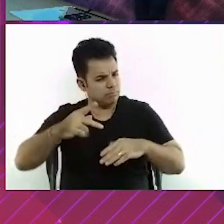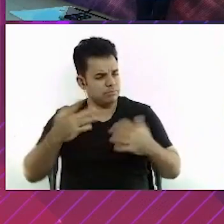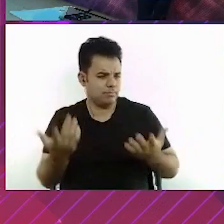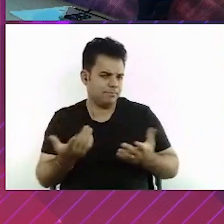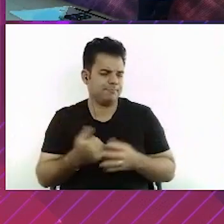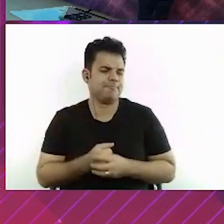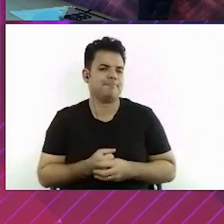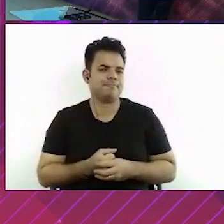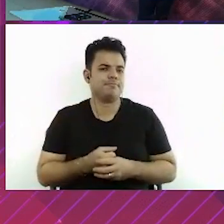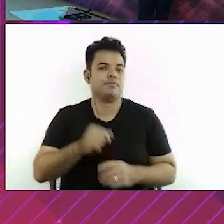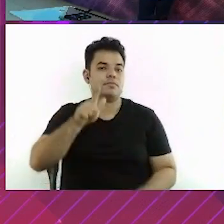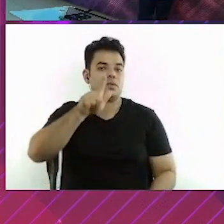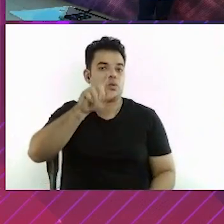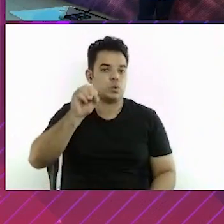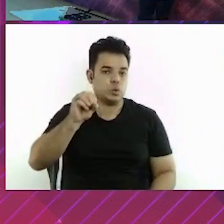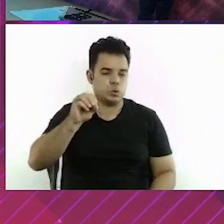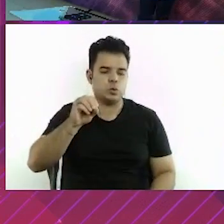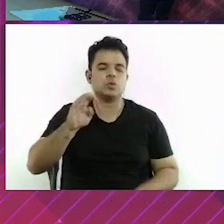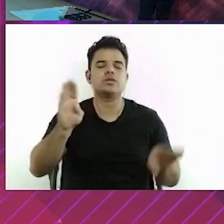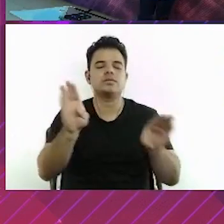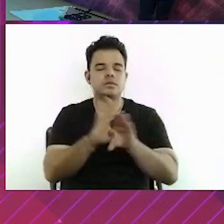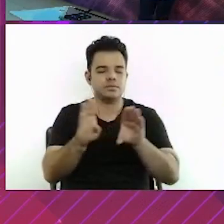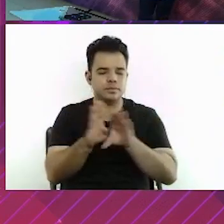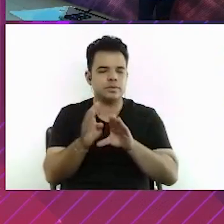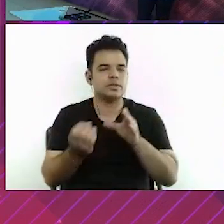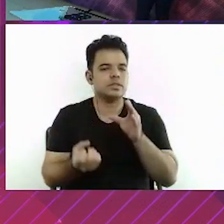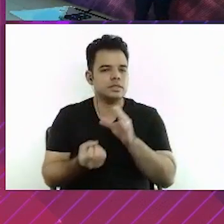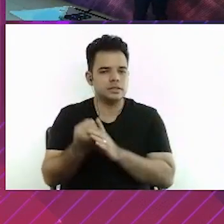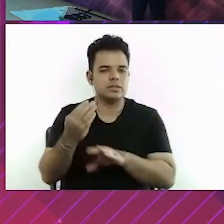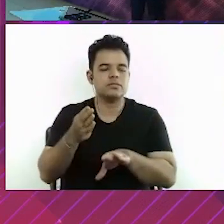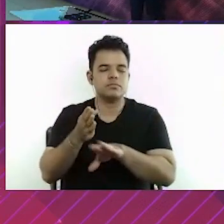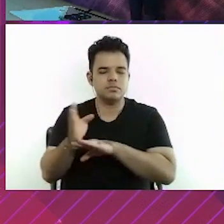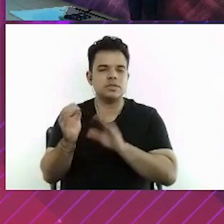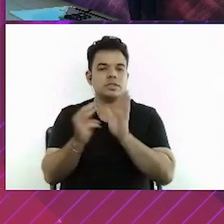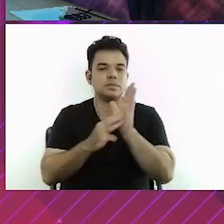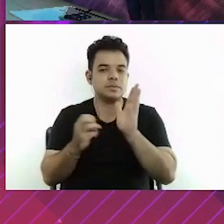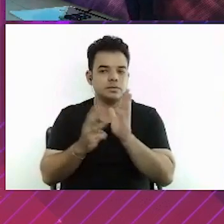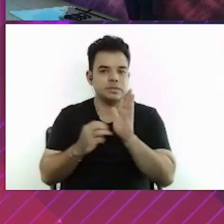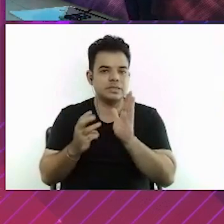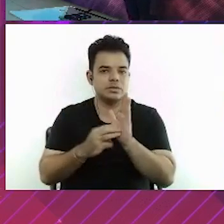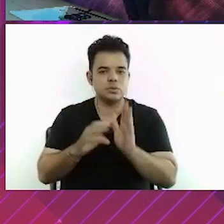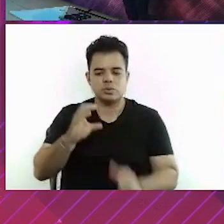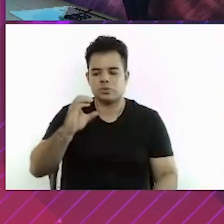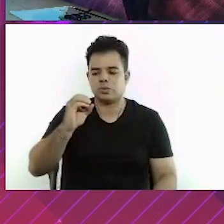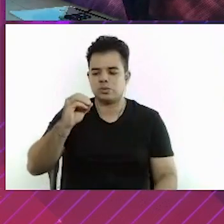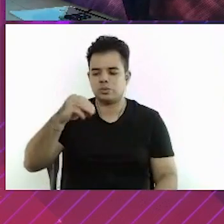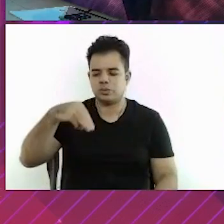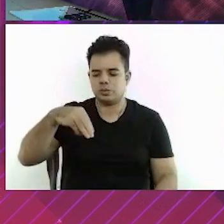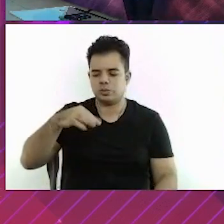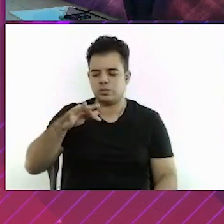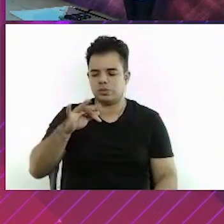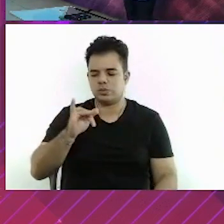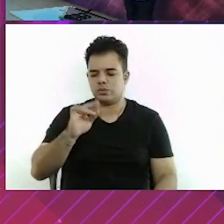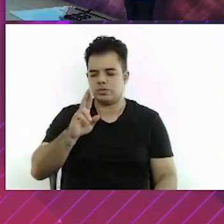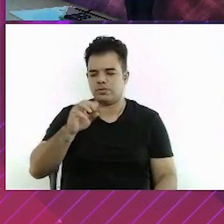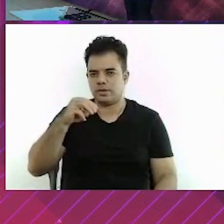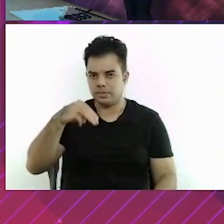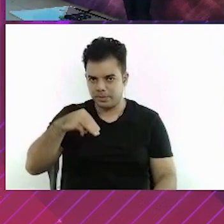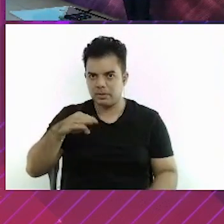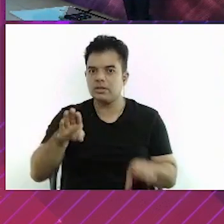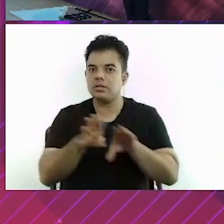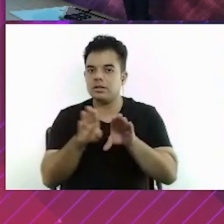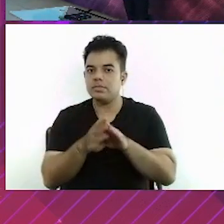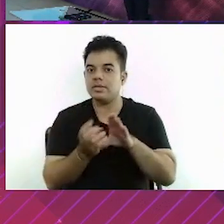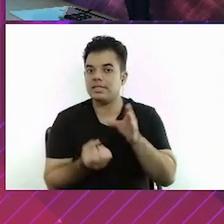Em Go, mesma coisa, criou uma conexão, criou um canal, chamou um método confirm, cria um barramento, um Go